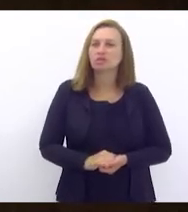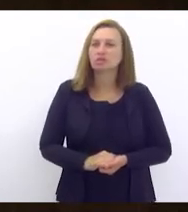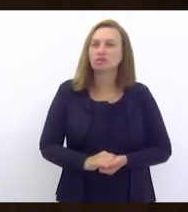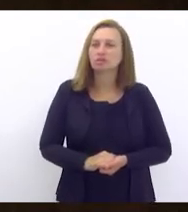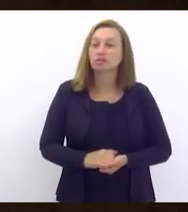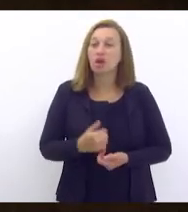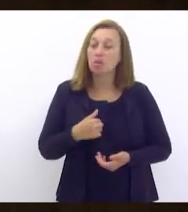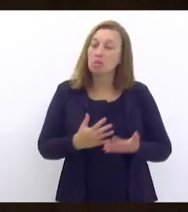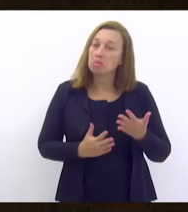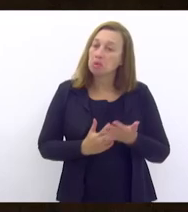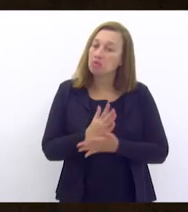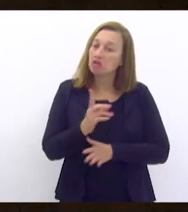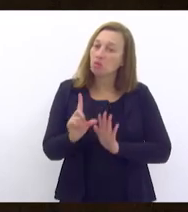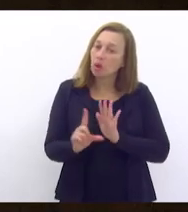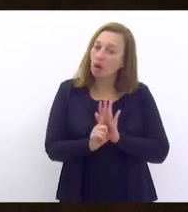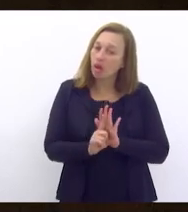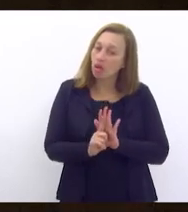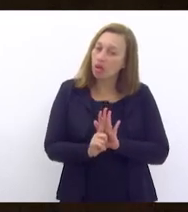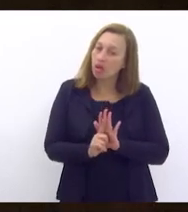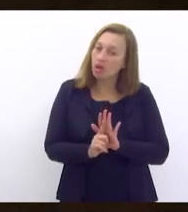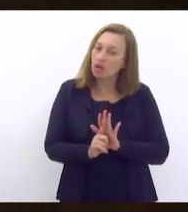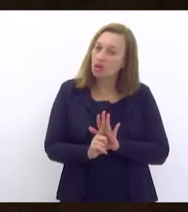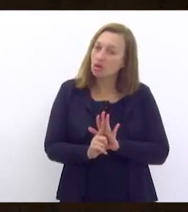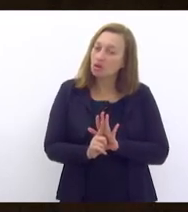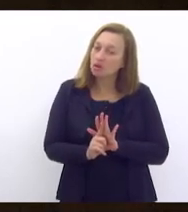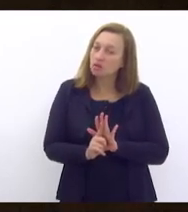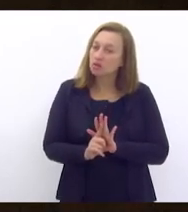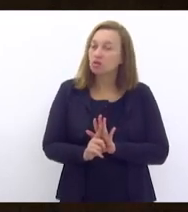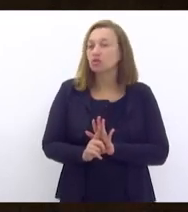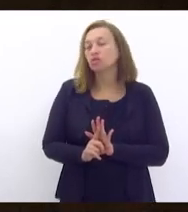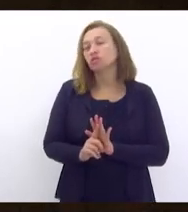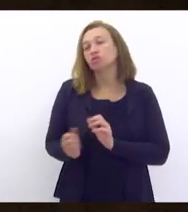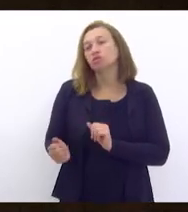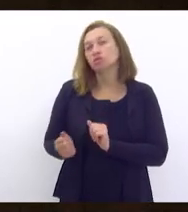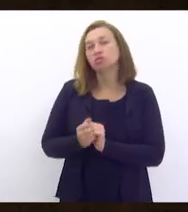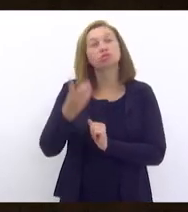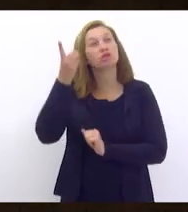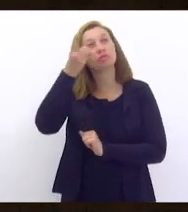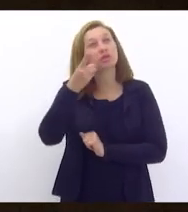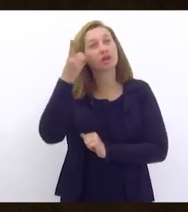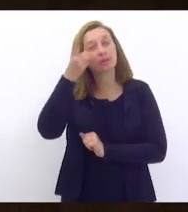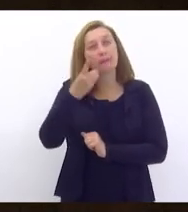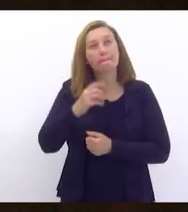eu aprovei uma lei em coautoria com o deputado